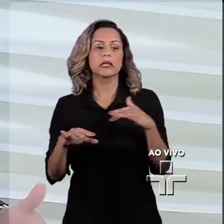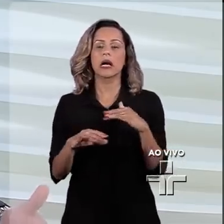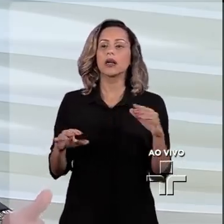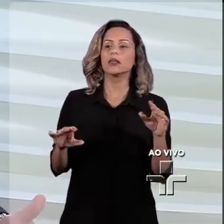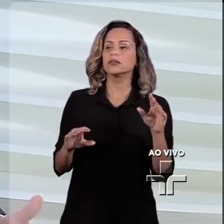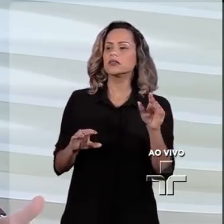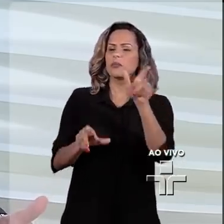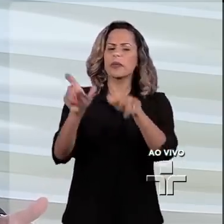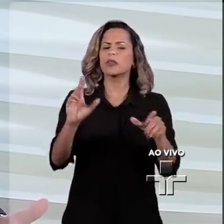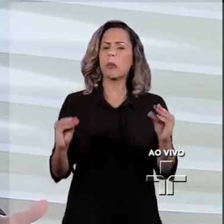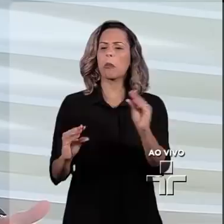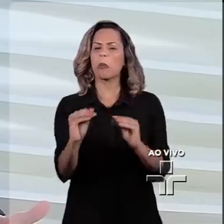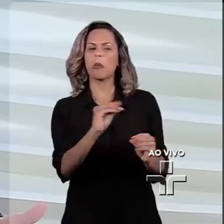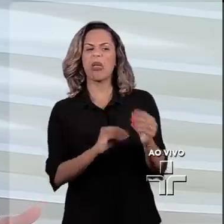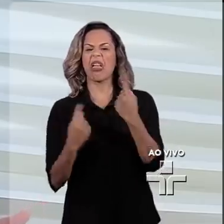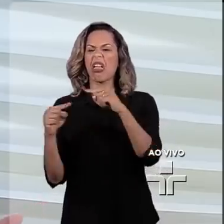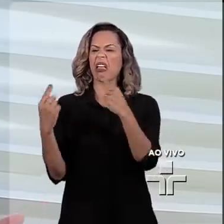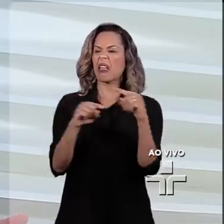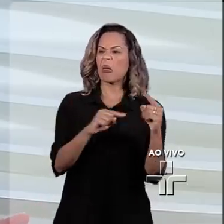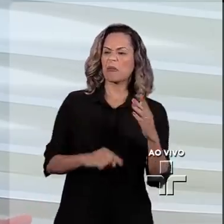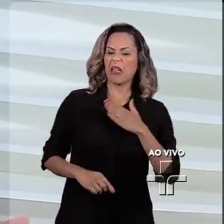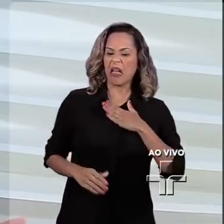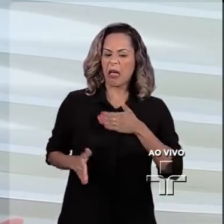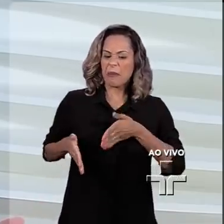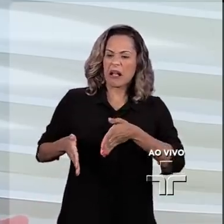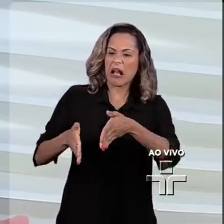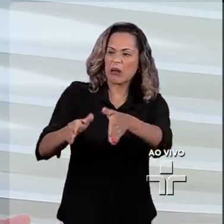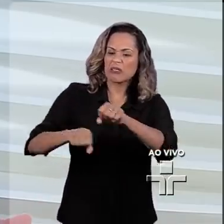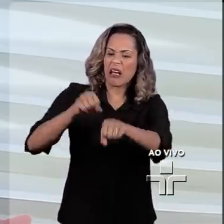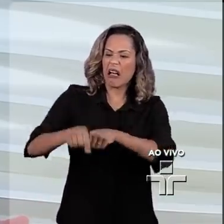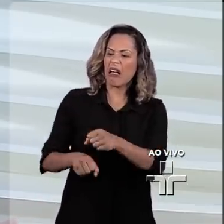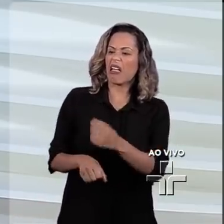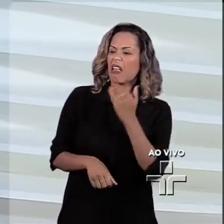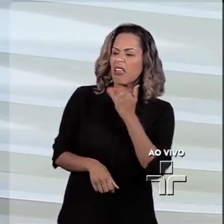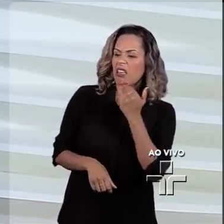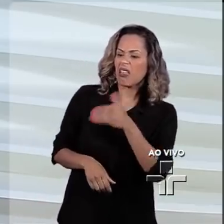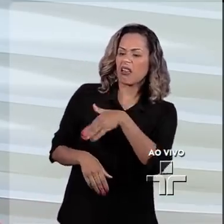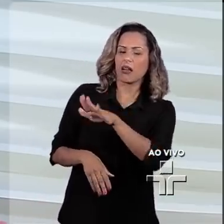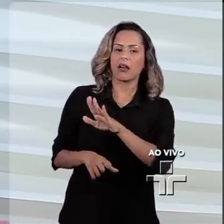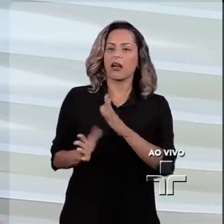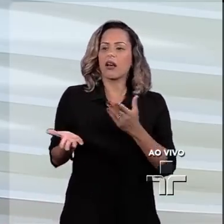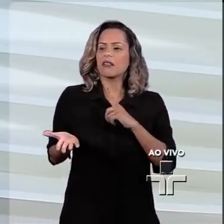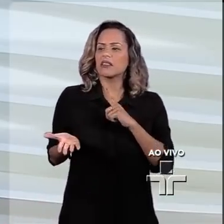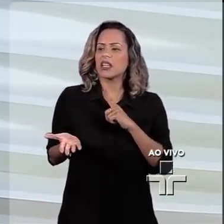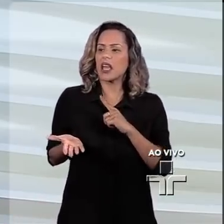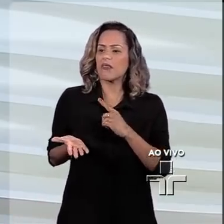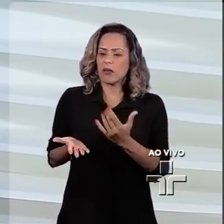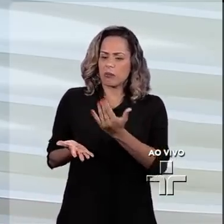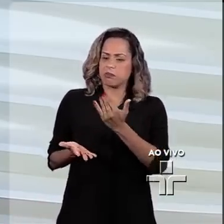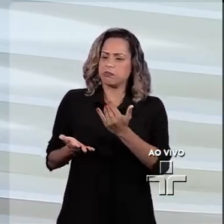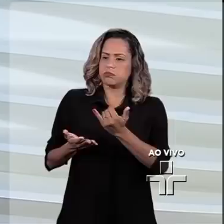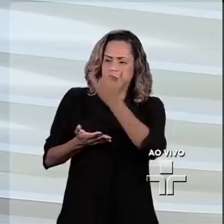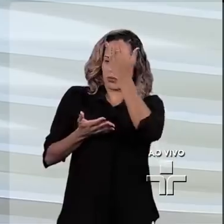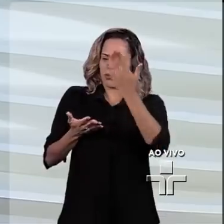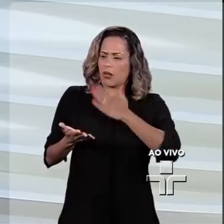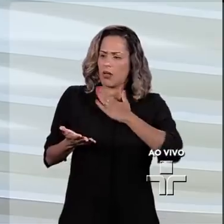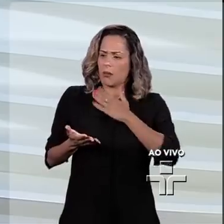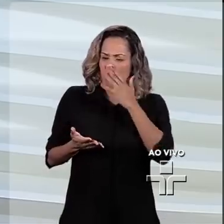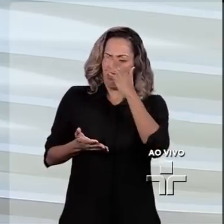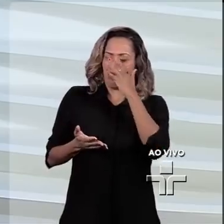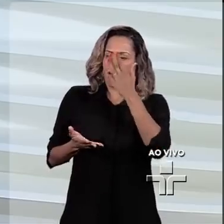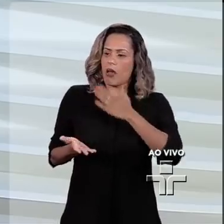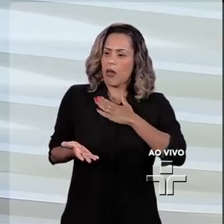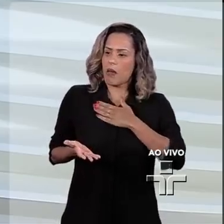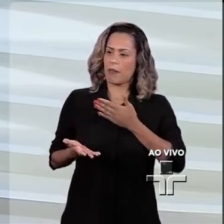tinha uma ciclovia na sua calçada, na sua rua, sem nenhum tipo de discussão, sem nenhum tipo de conversa, sem nenhum tipo de planejamento.